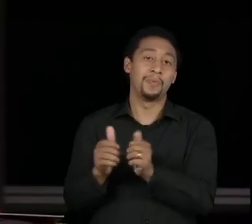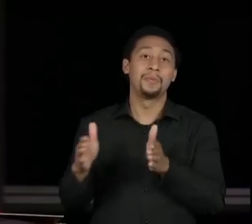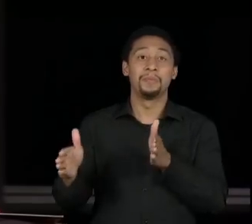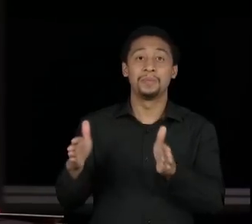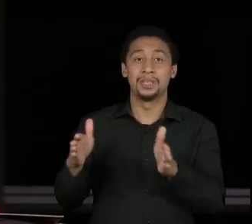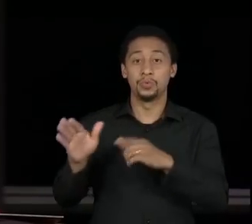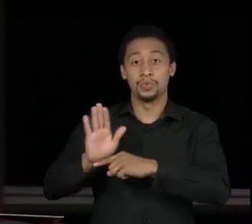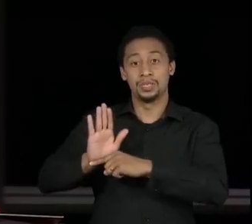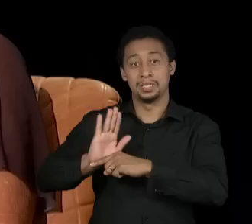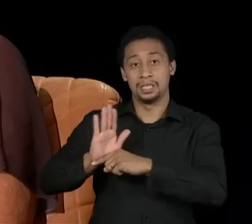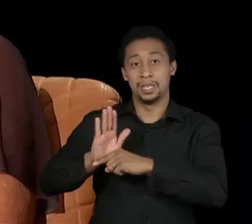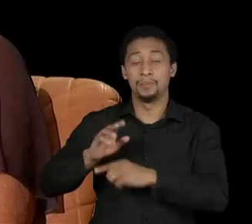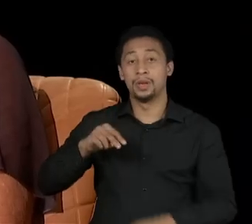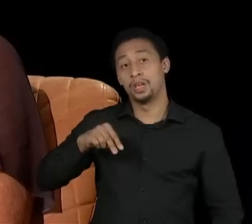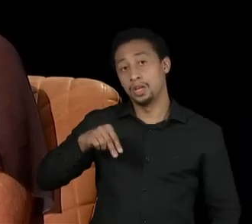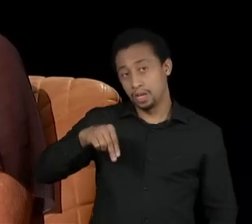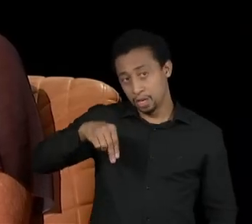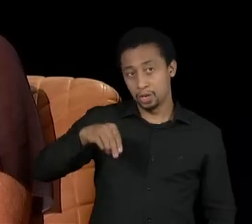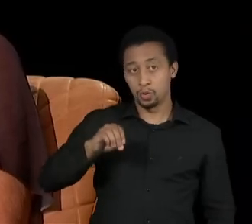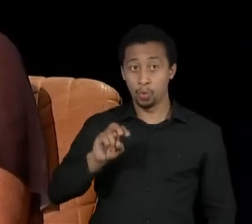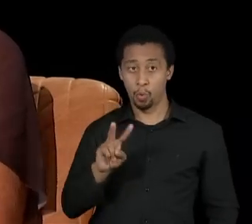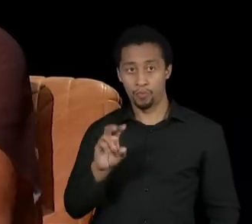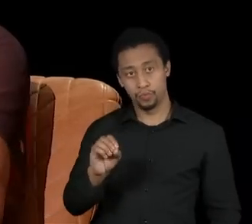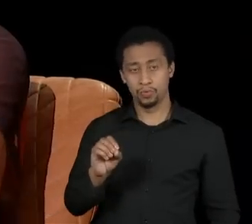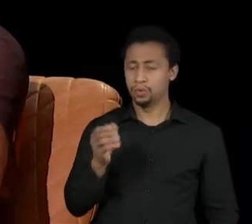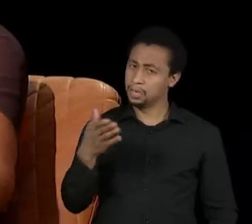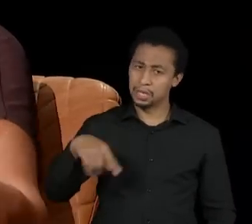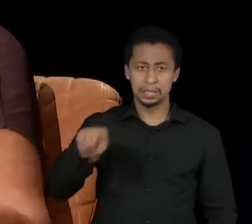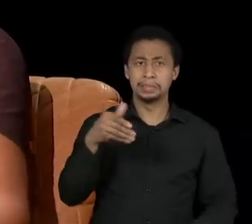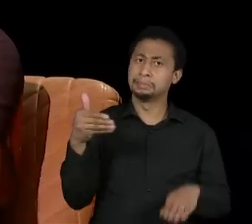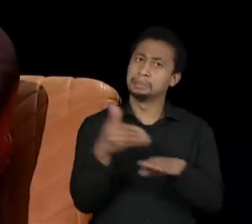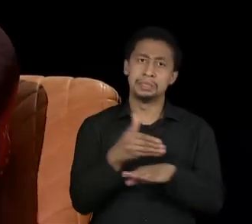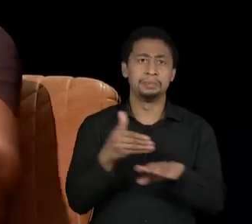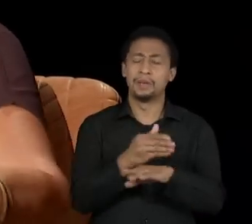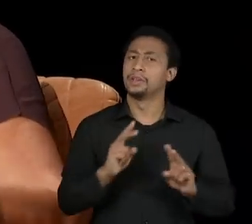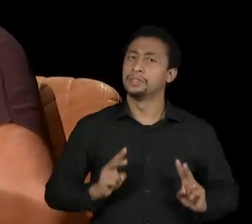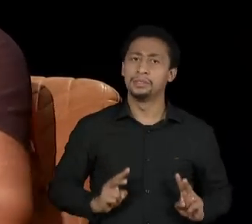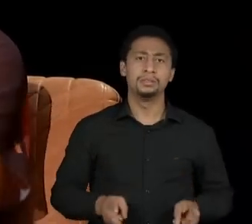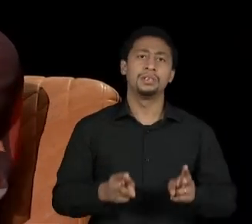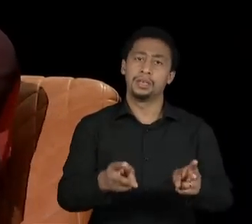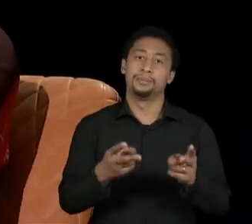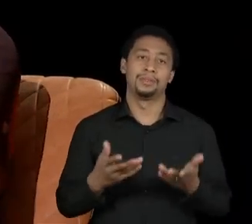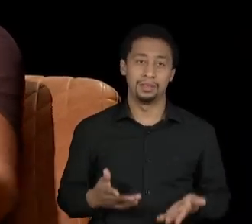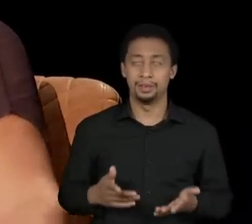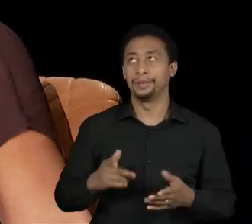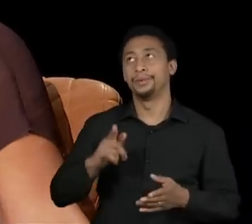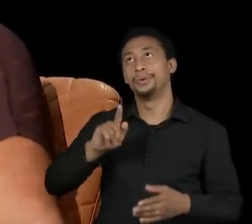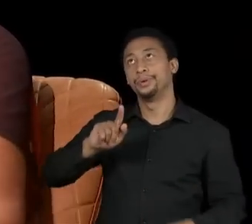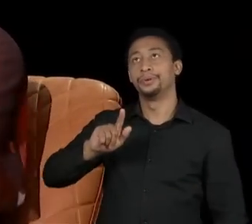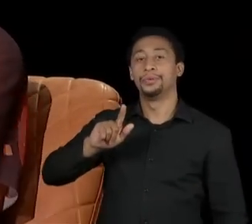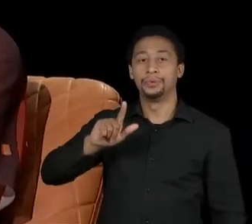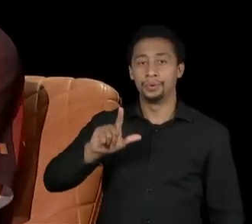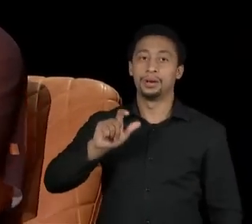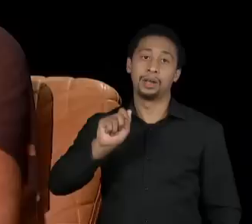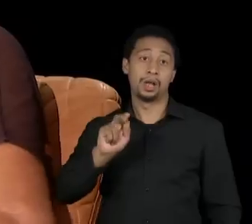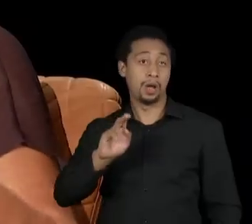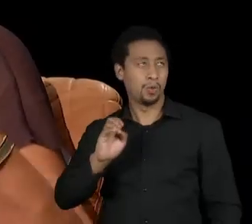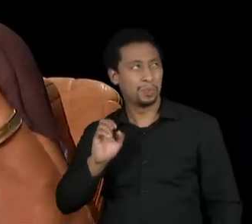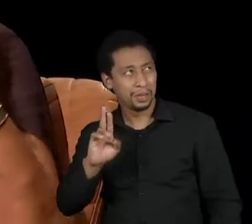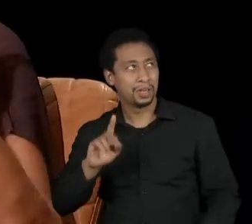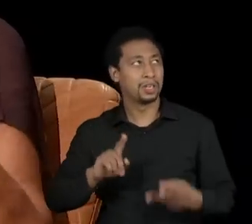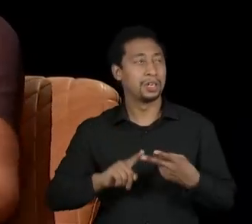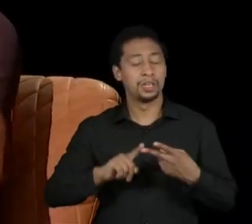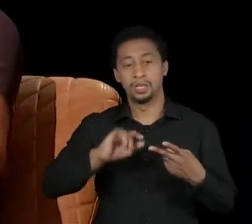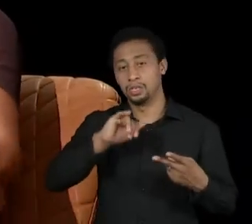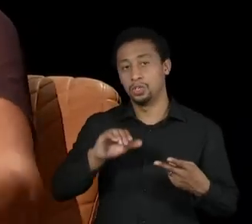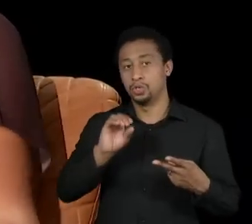eles viviam lá dentro da oficina. O Jabor, o Glauber, o Joaquim Pedro, o Leon